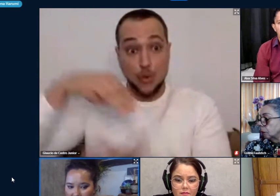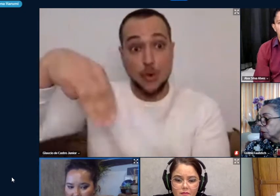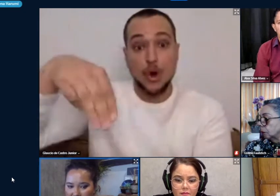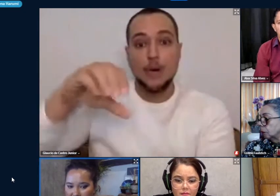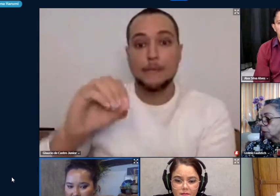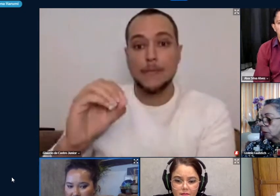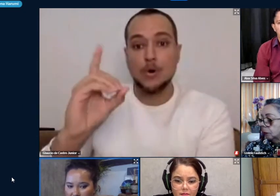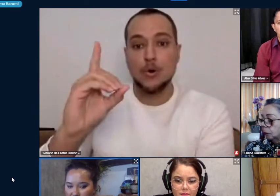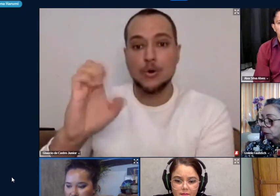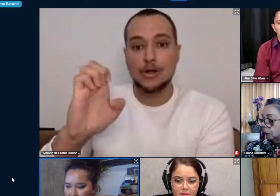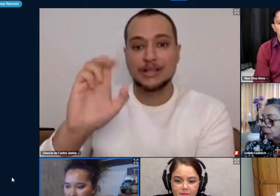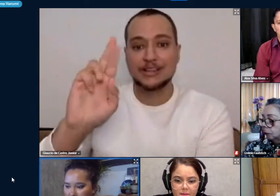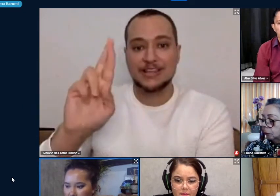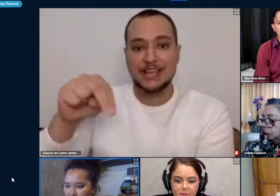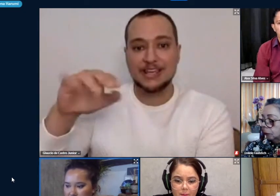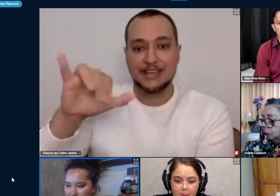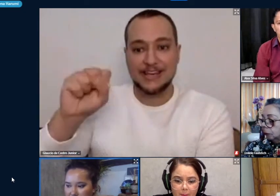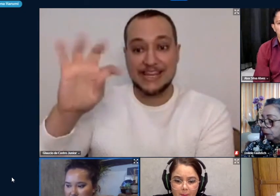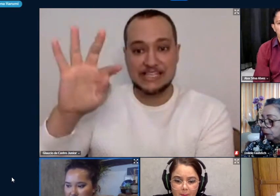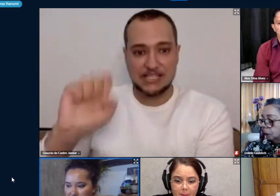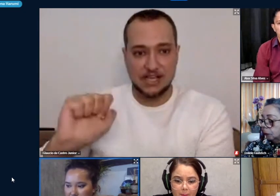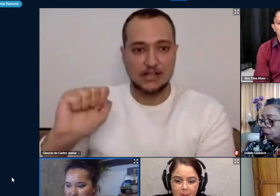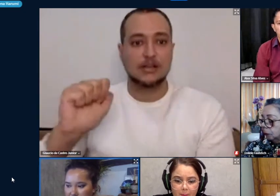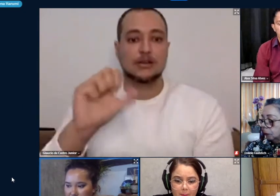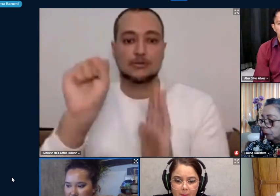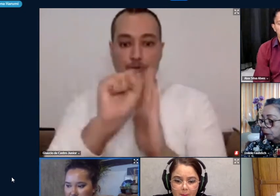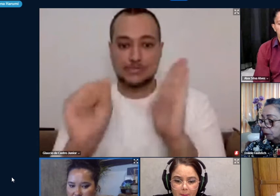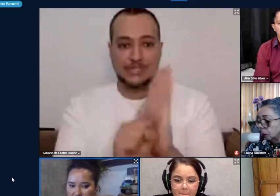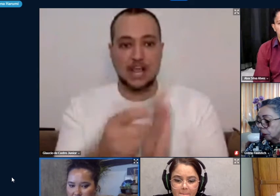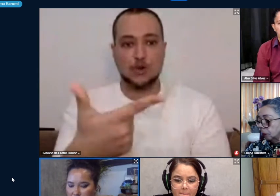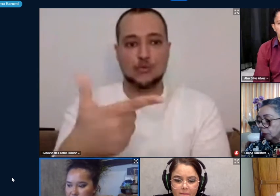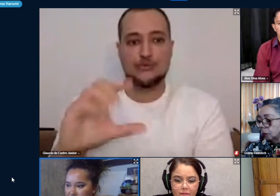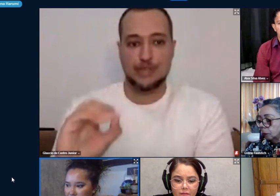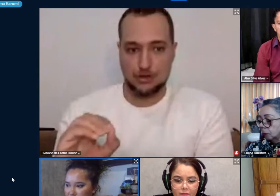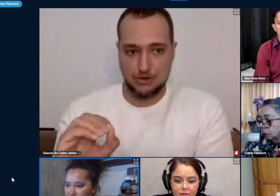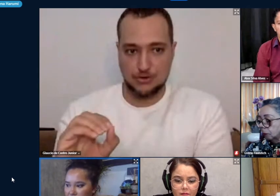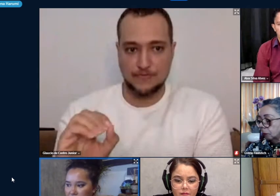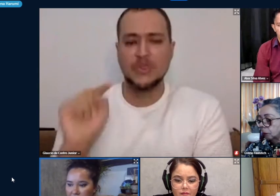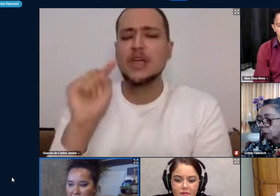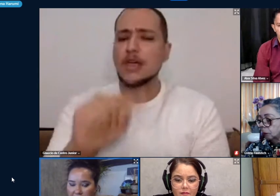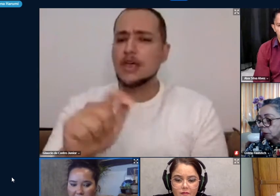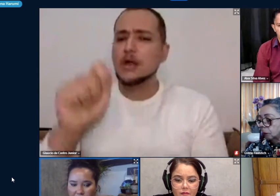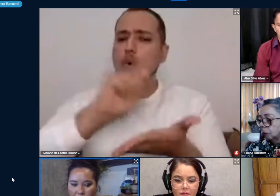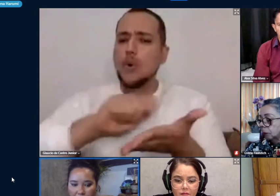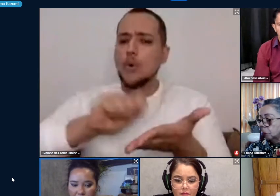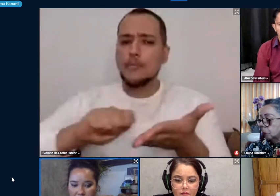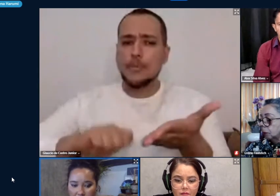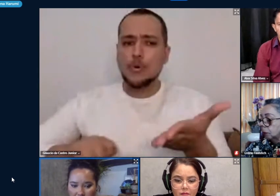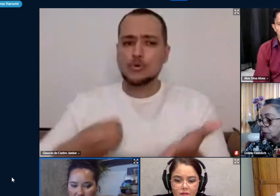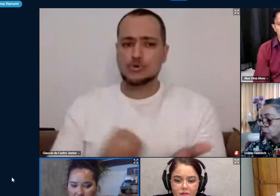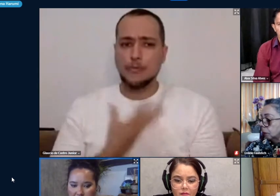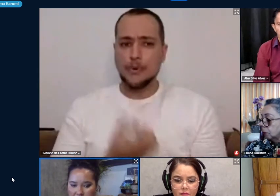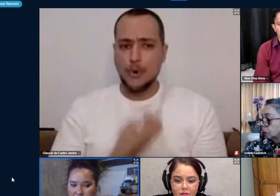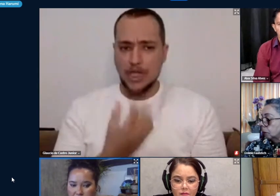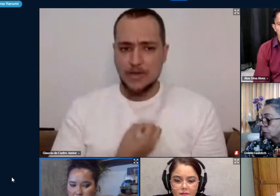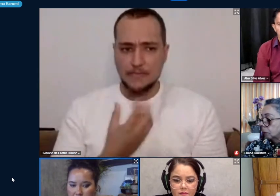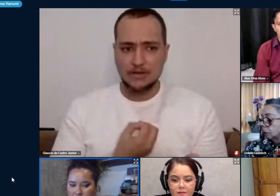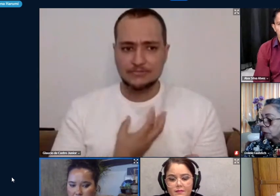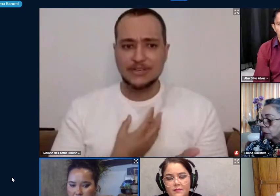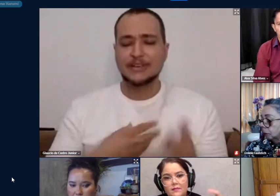Manuel Bandeira, ele é um autor, escritor modernista do século XX, ele compõe um